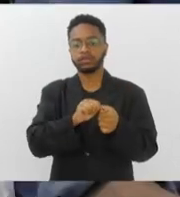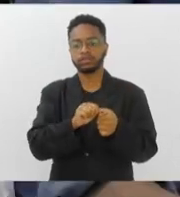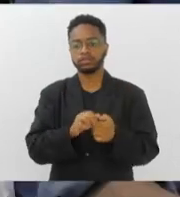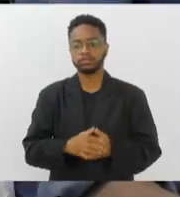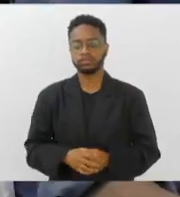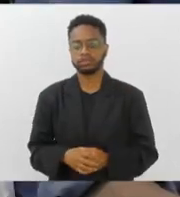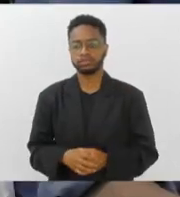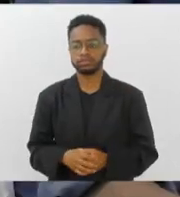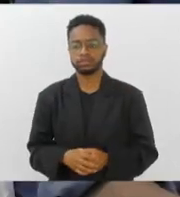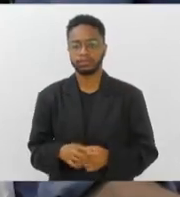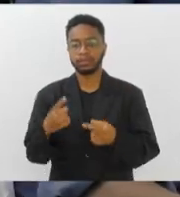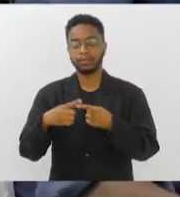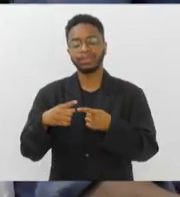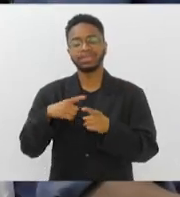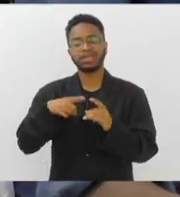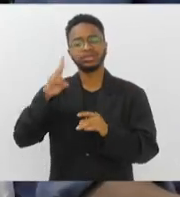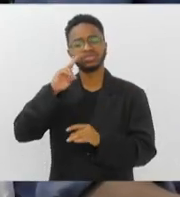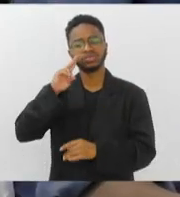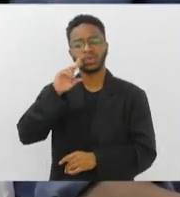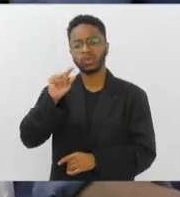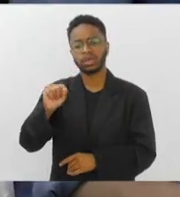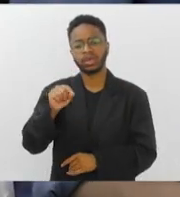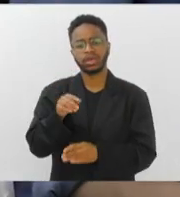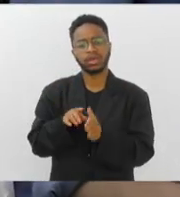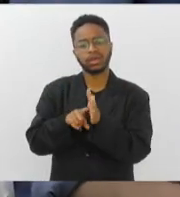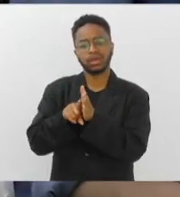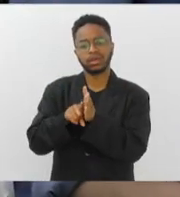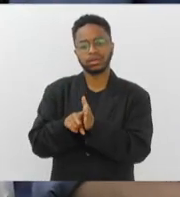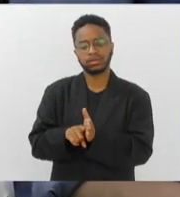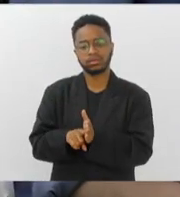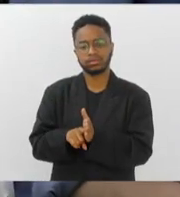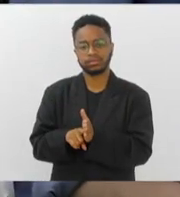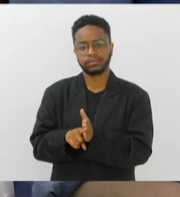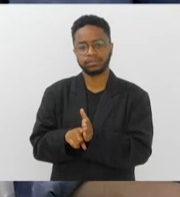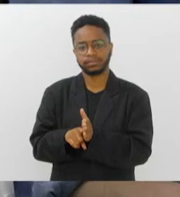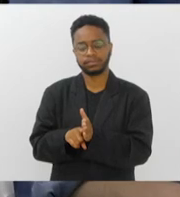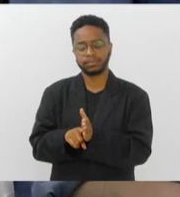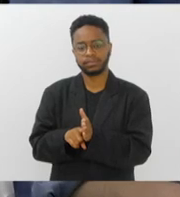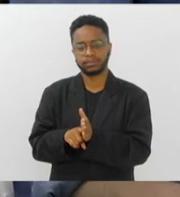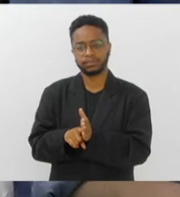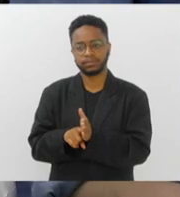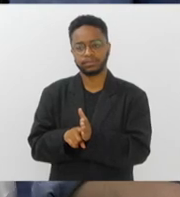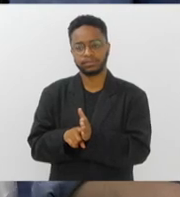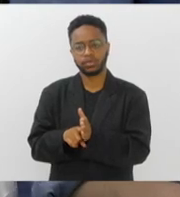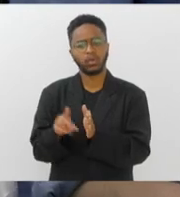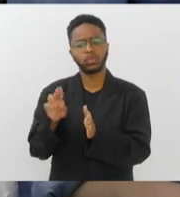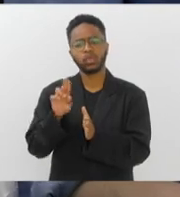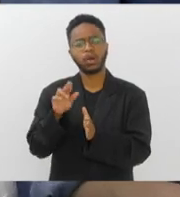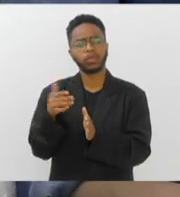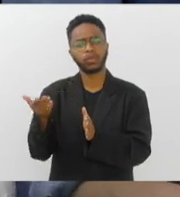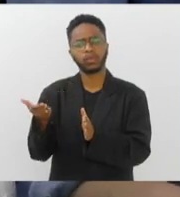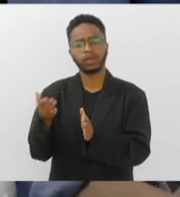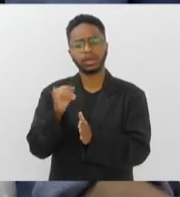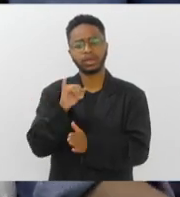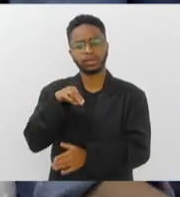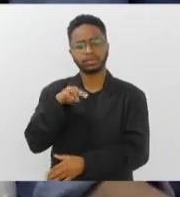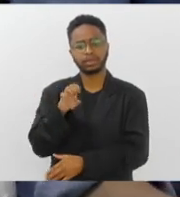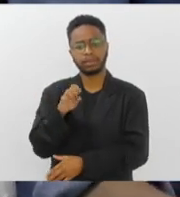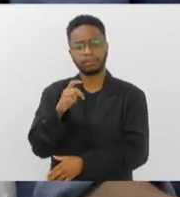não tem aquela história de consultar o. Como é que chama? Inepac. O